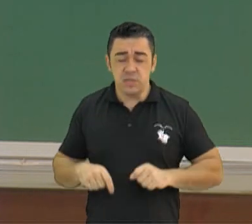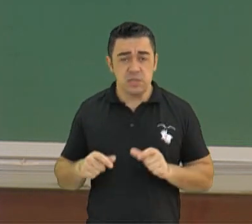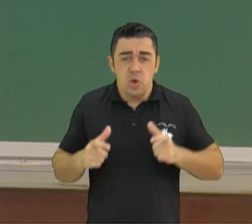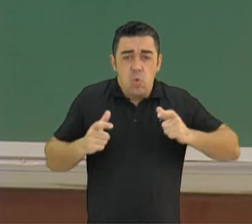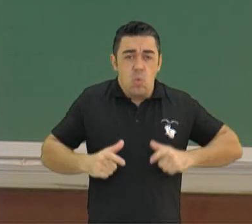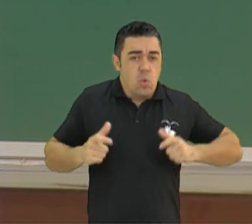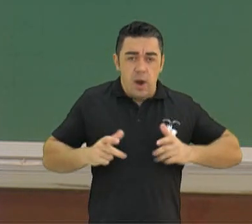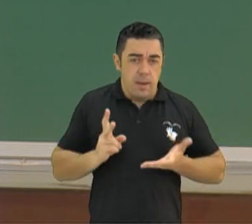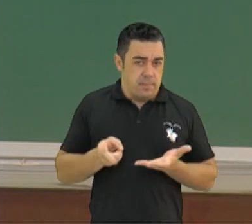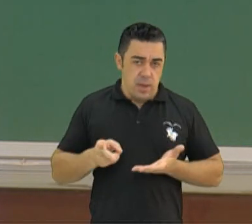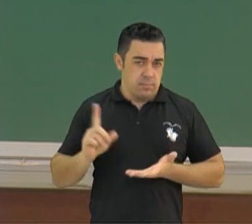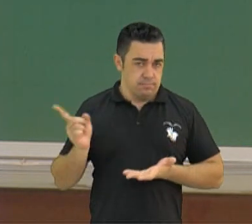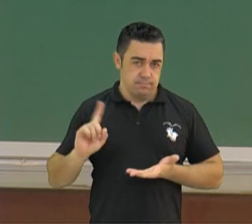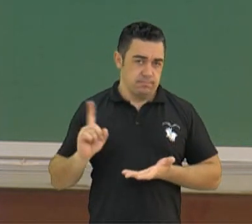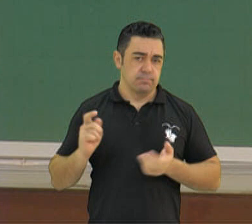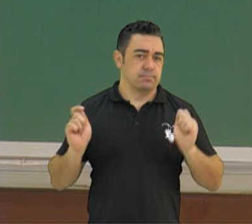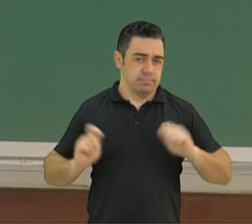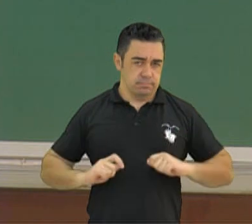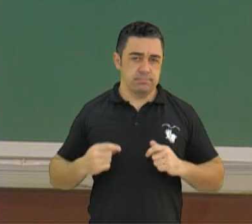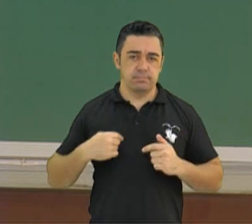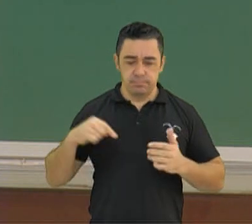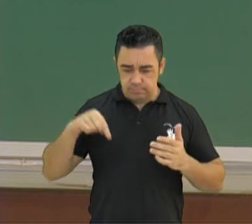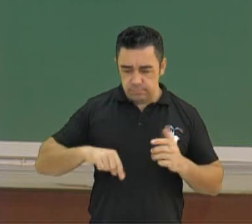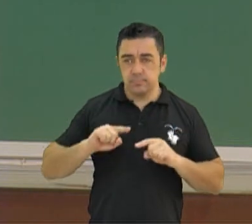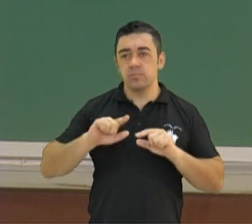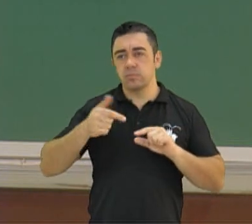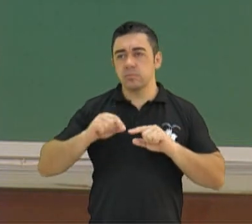mesmo espaço geográfico regional.